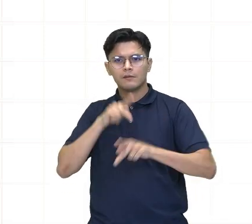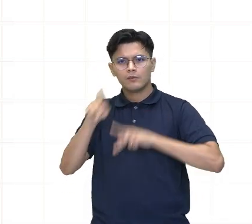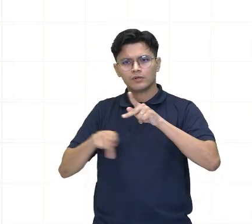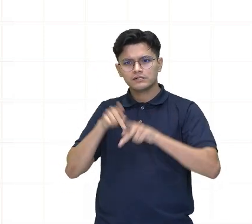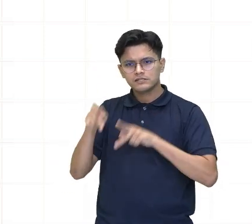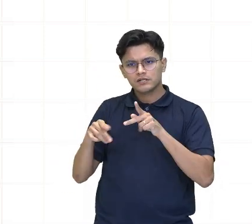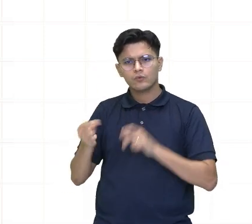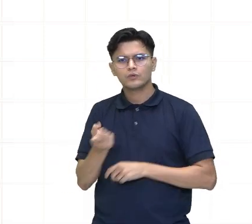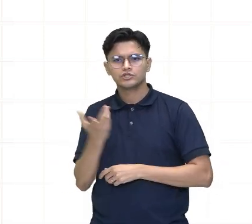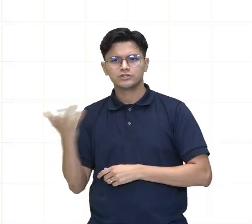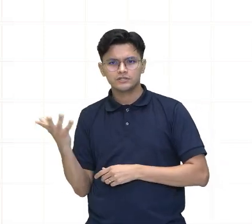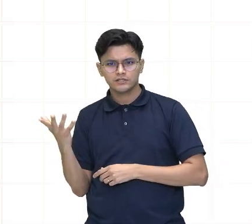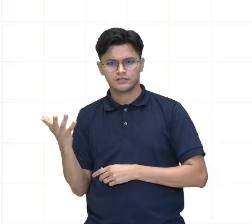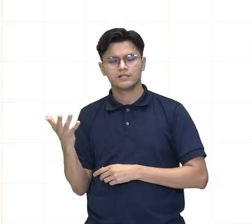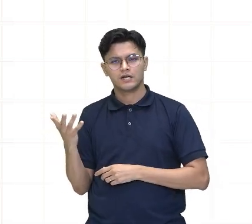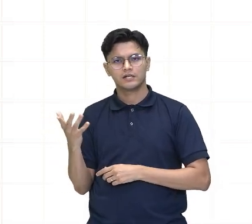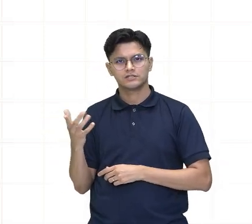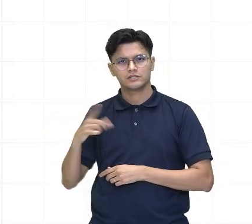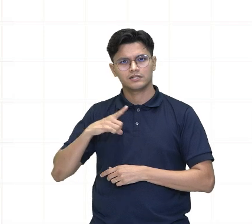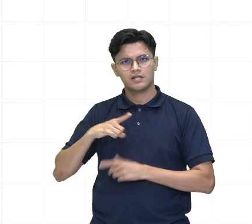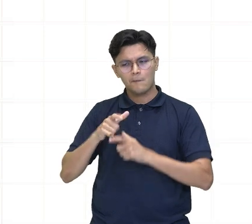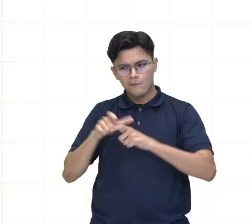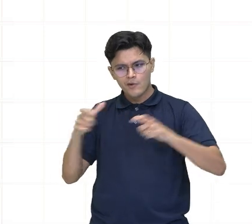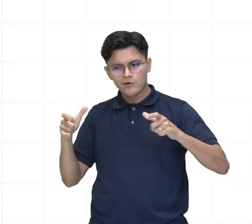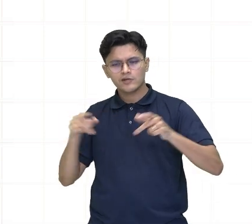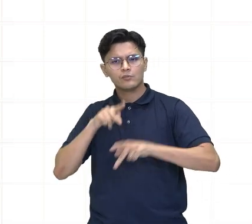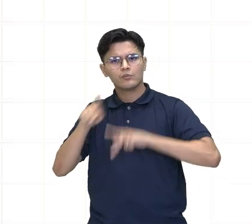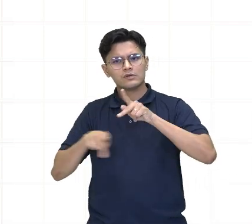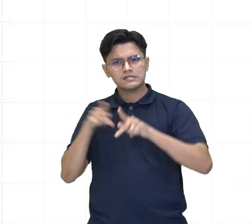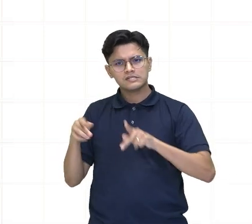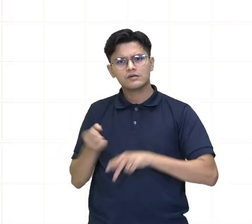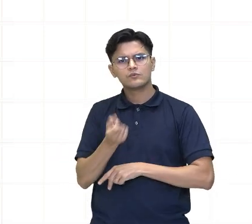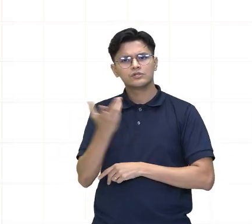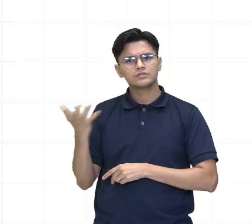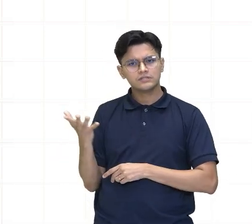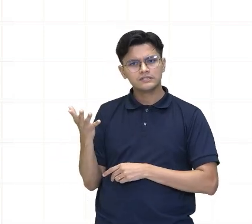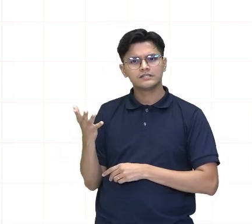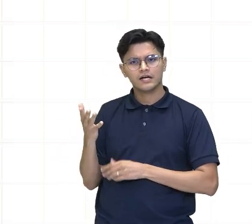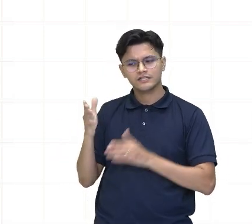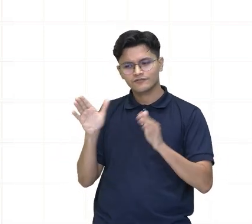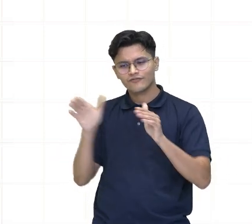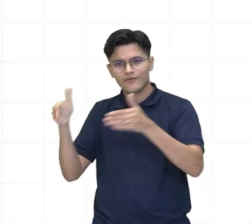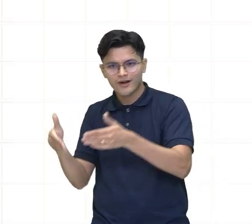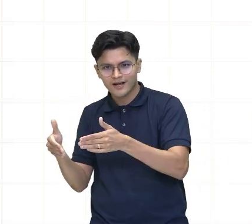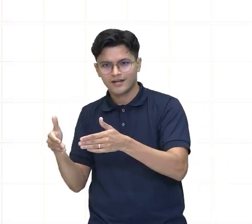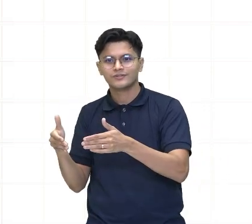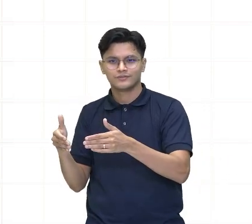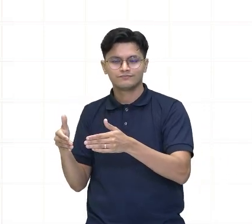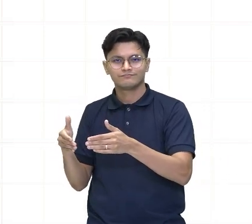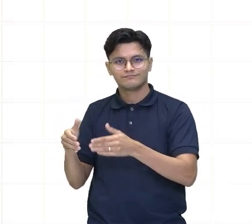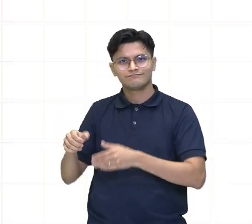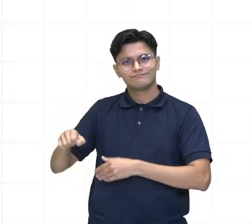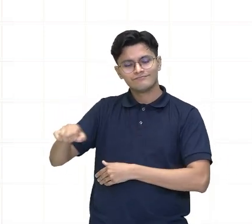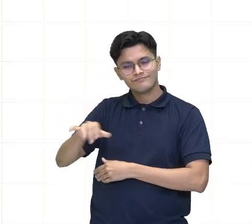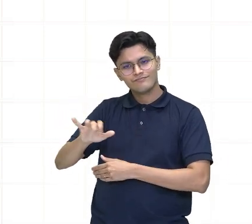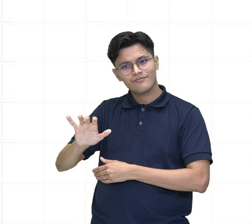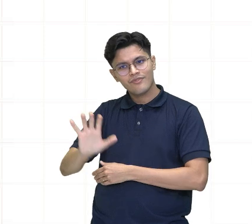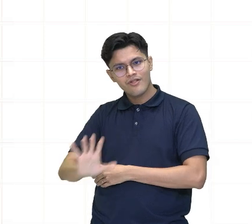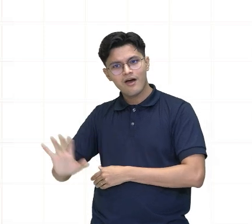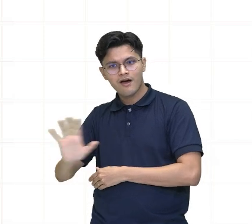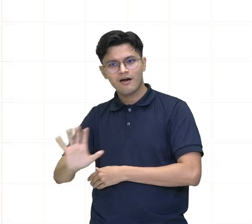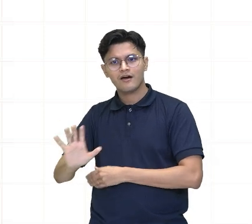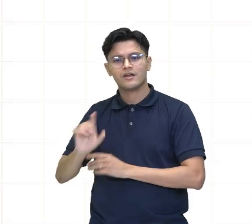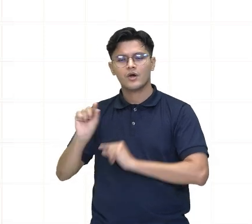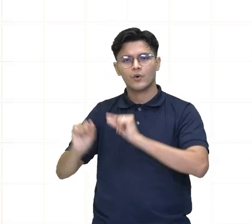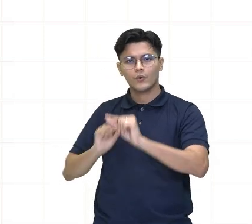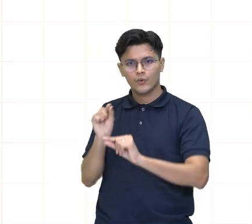demográfica, né, ou alta densidade demográfica, predominantemente nessas regiões, né? E aí a gente também tem mais